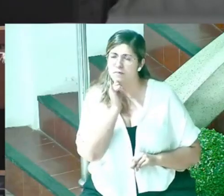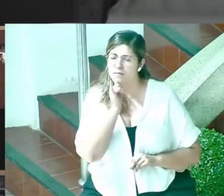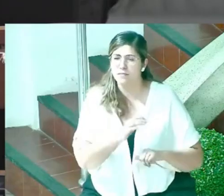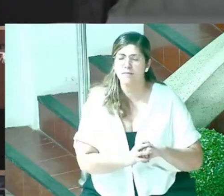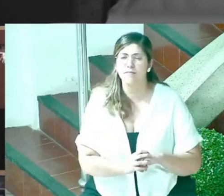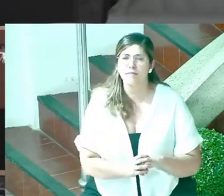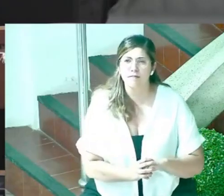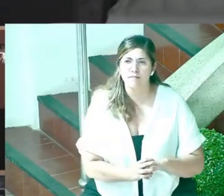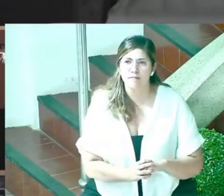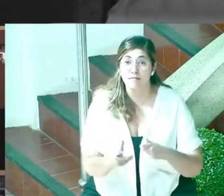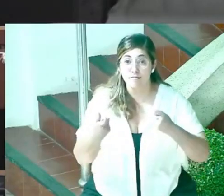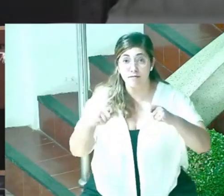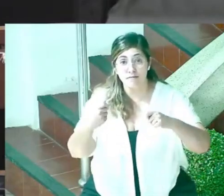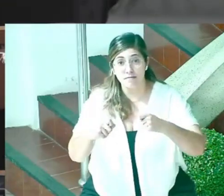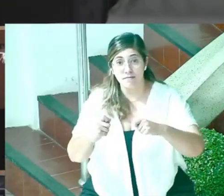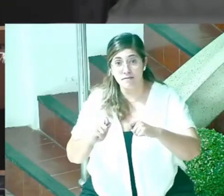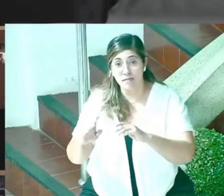reféns de nós.